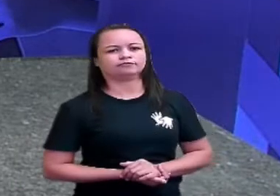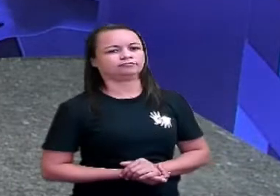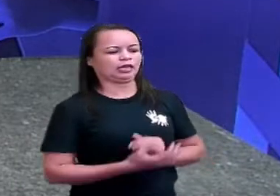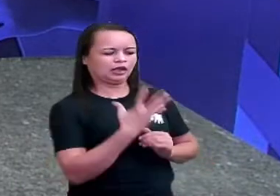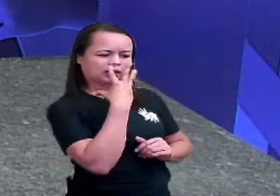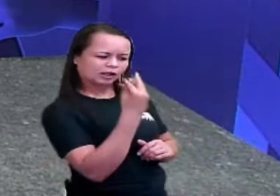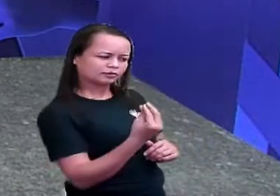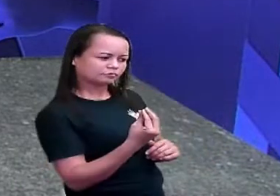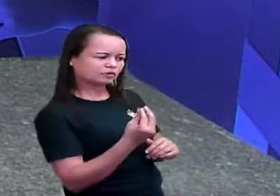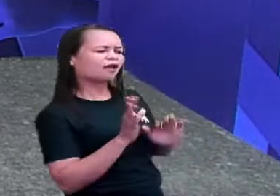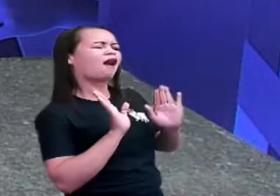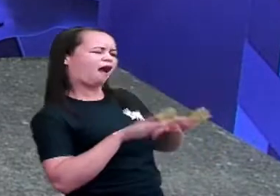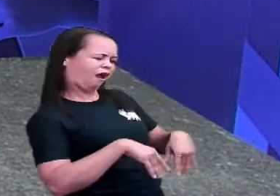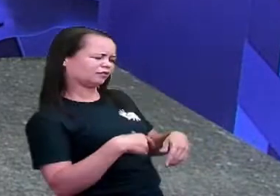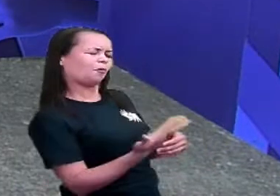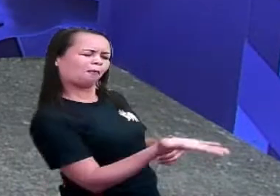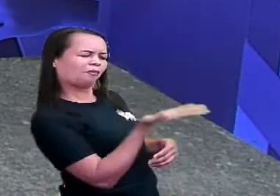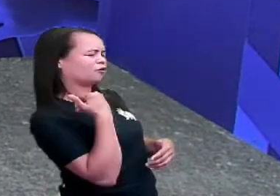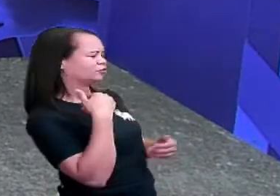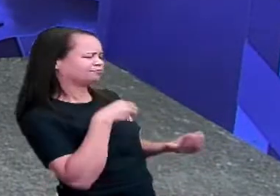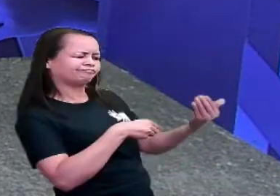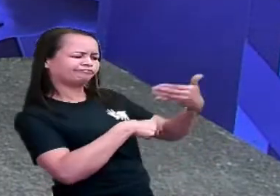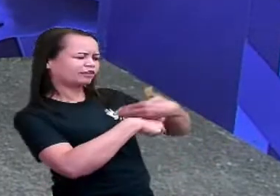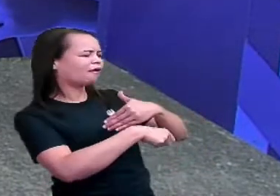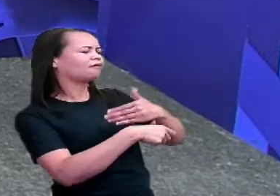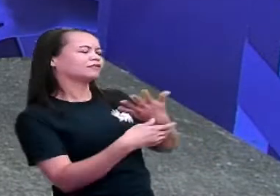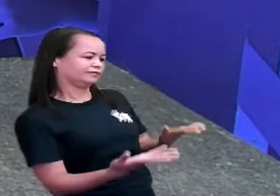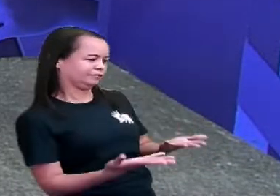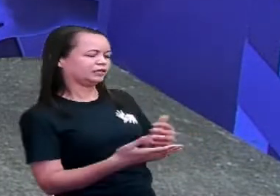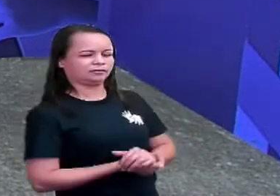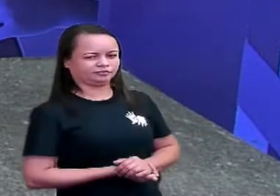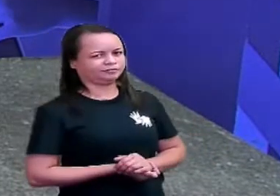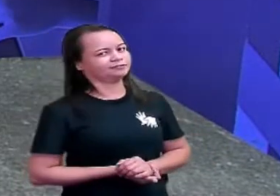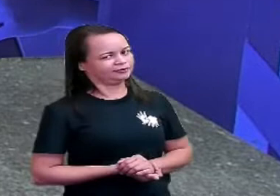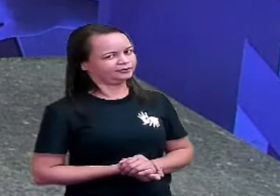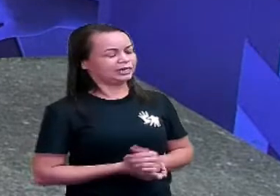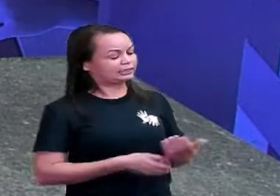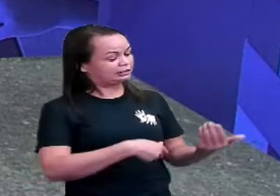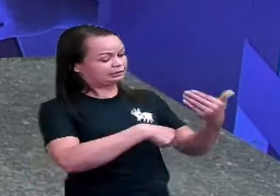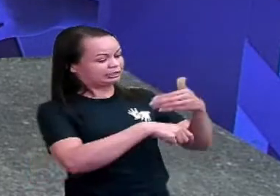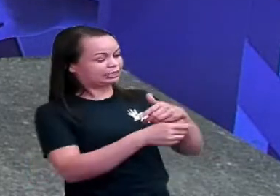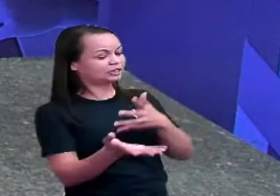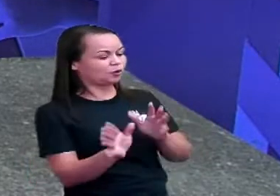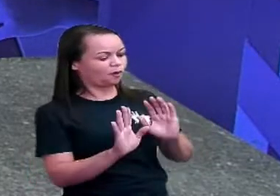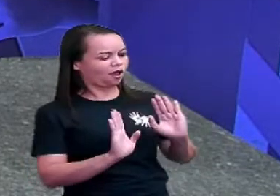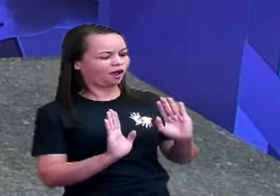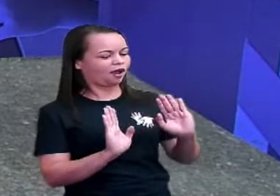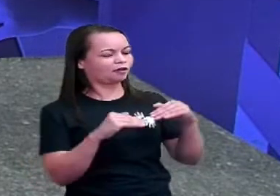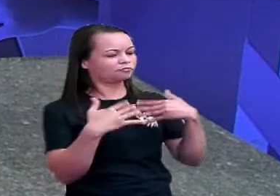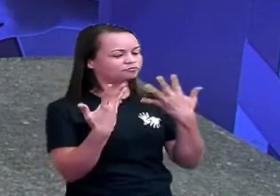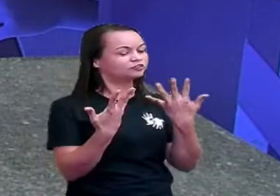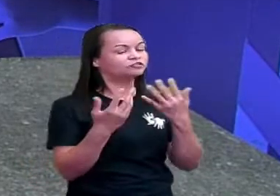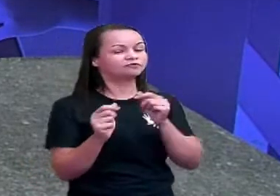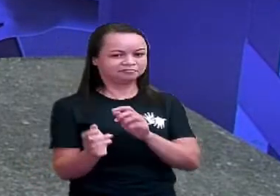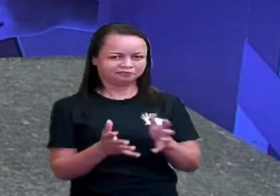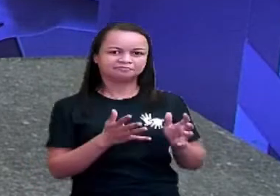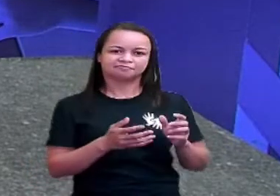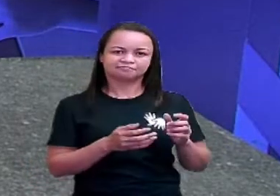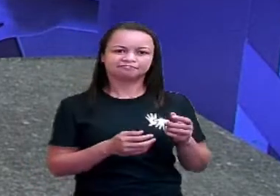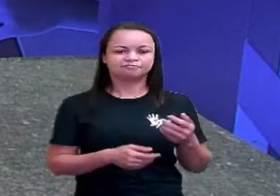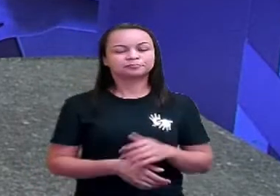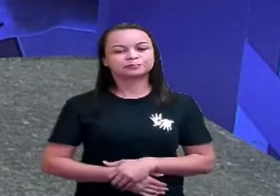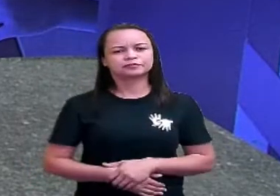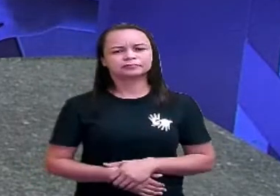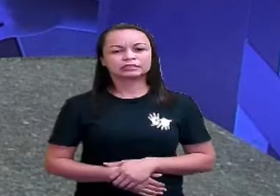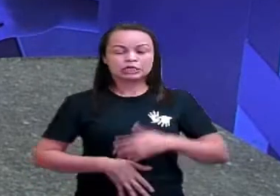então pode entrar. Você se rendeu, né? Se rendeu à nossa festa." O macaco entrou. E